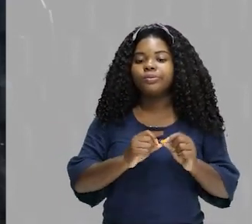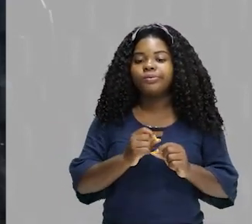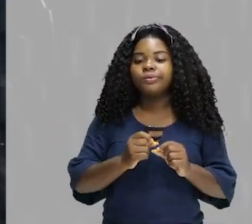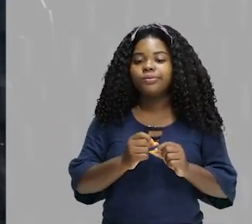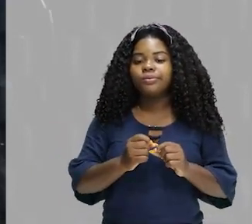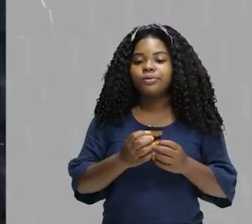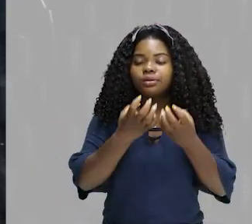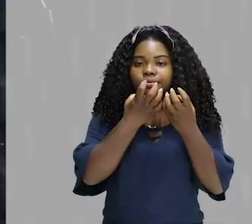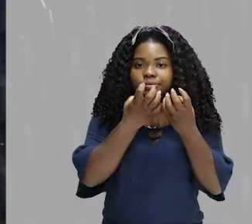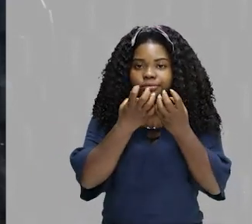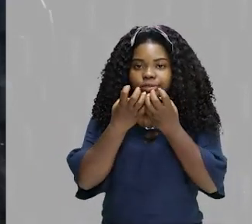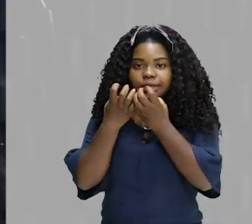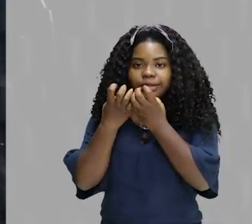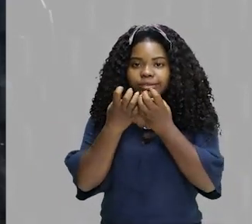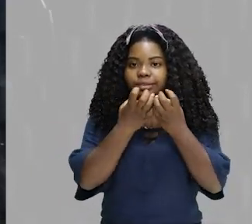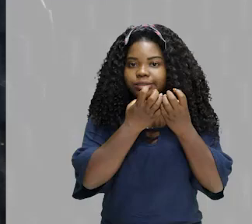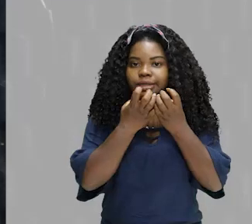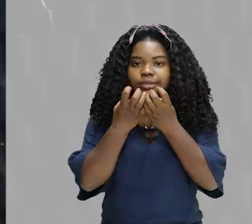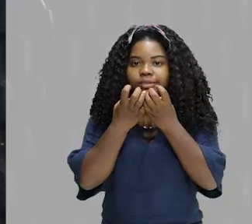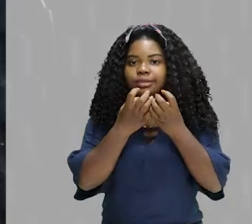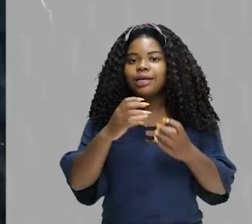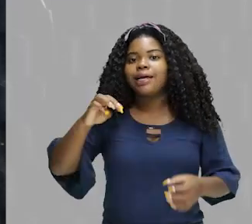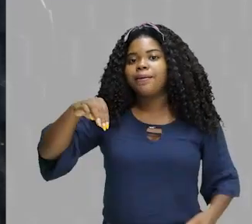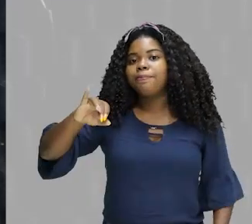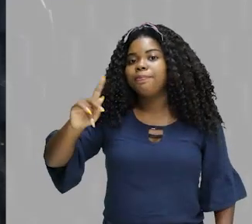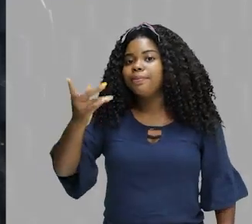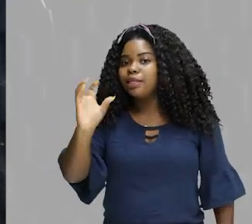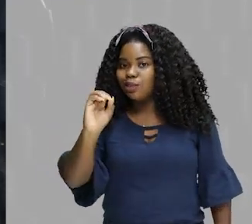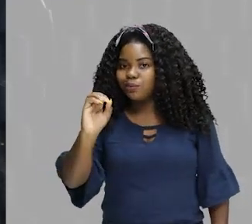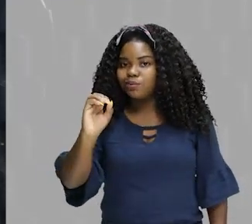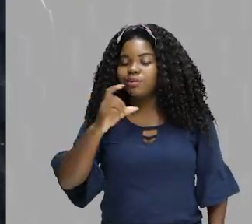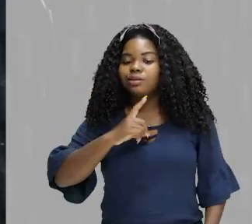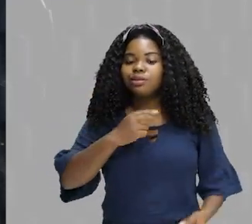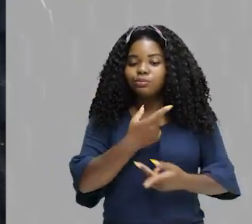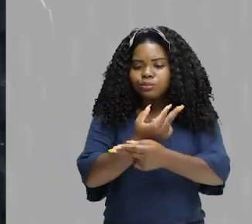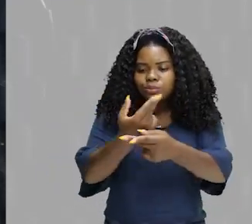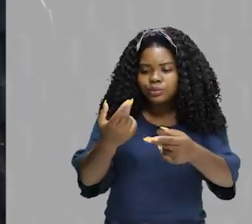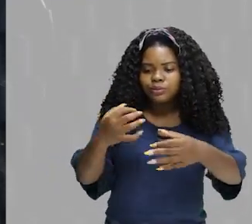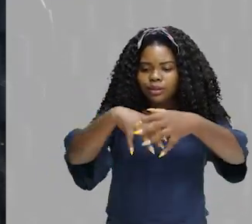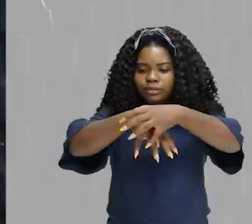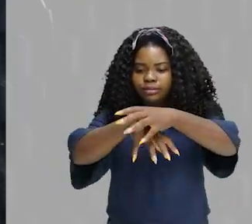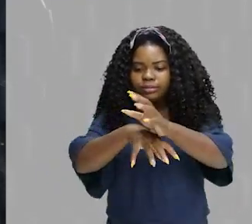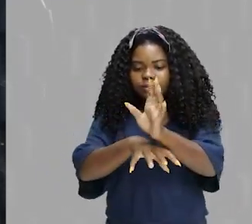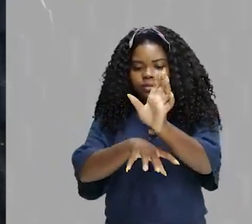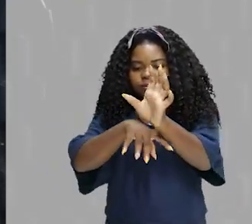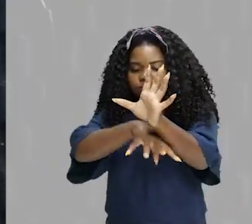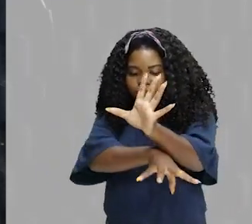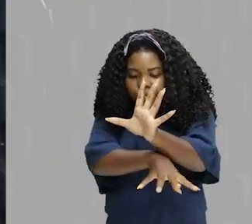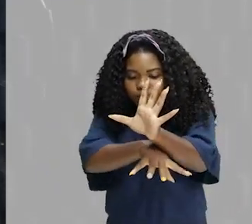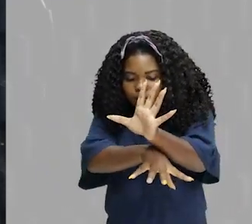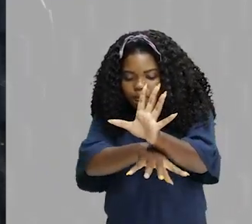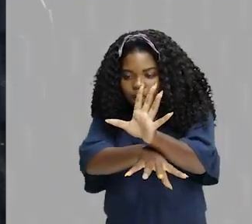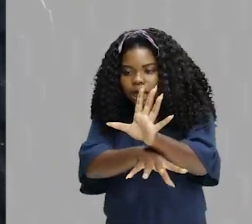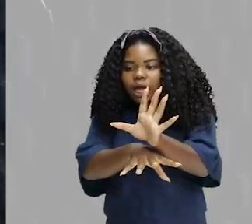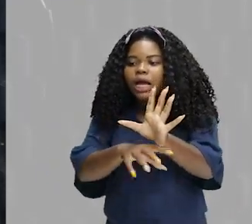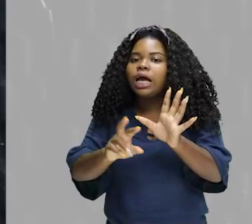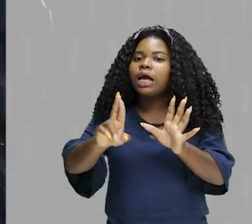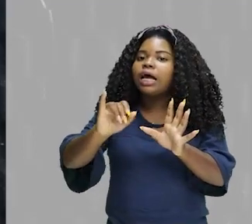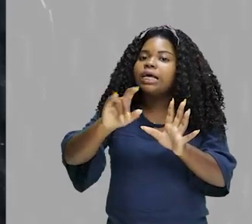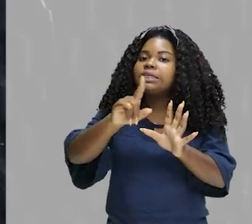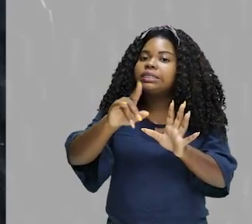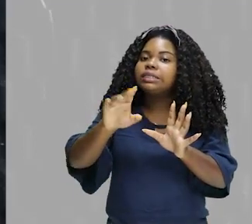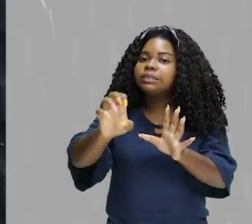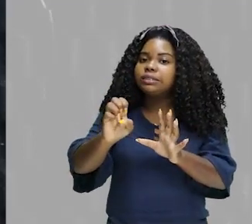uma raiz principal, nós vamos ter várias raízes de mesma estrutura, né? De